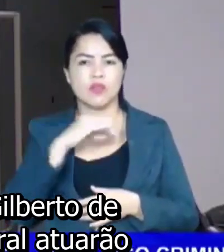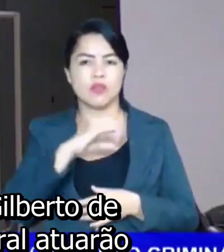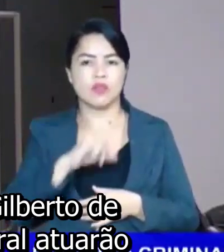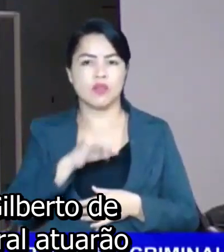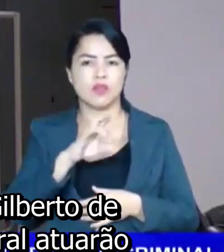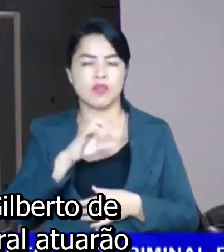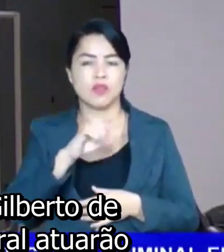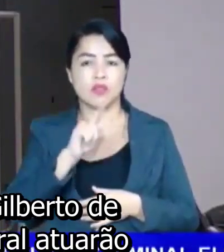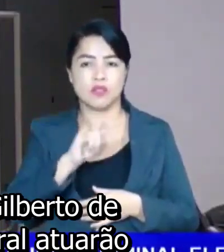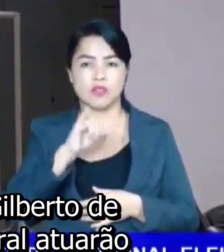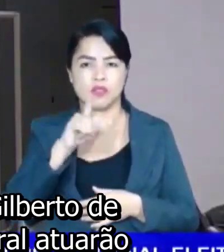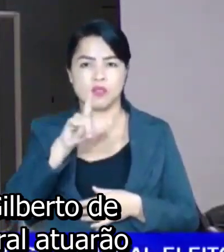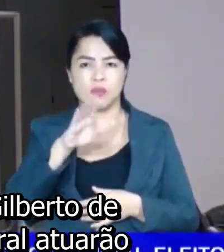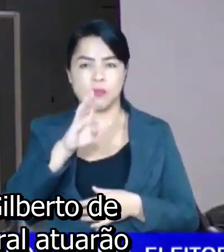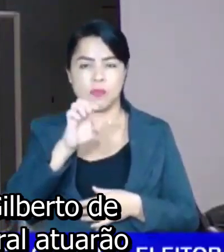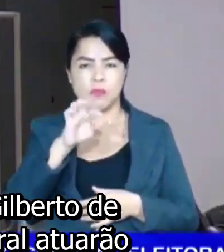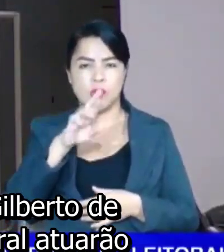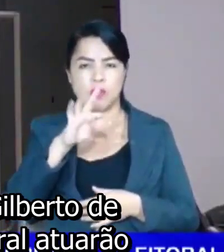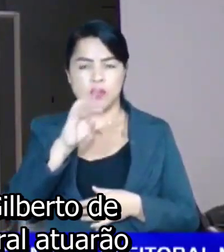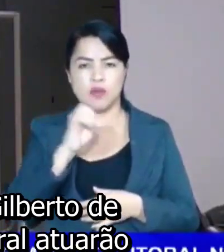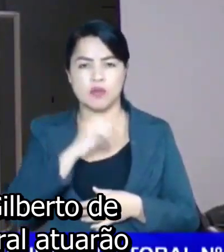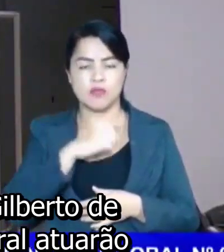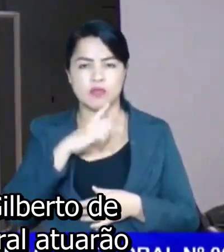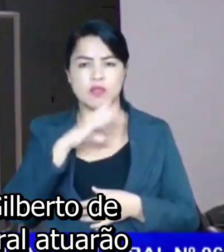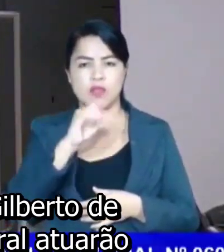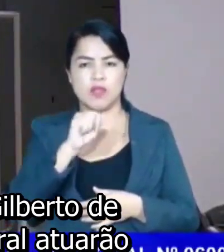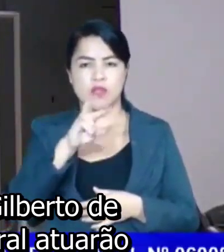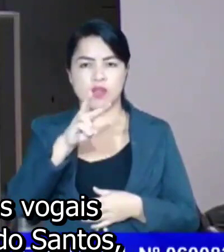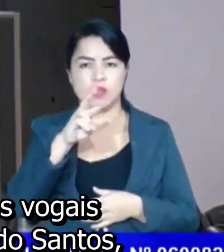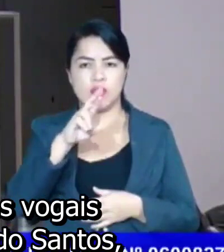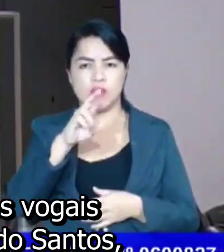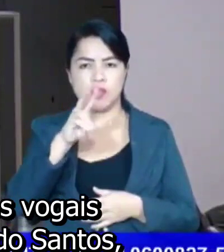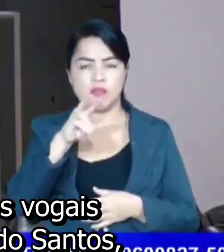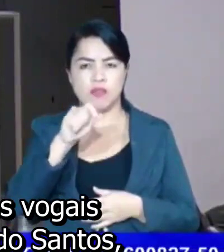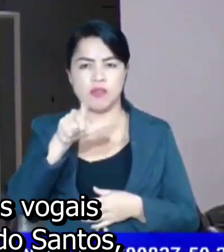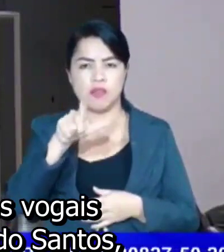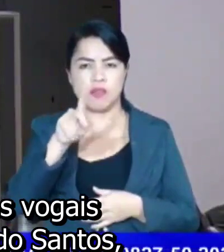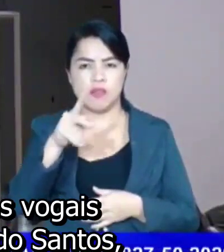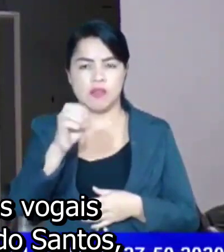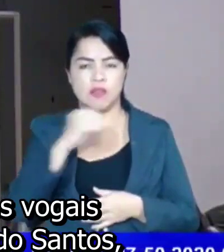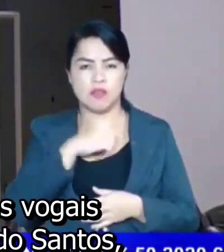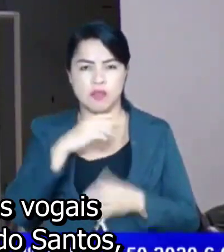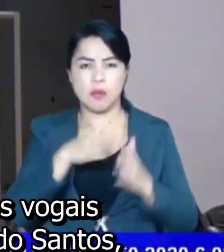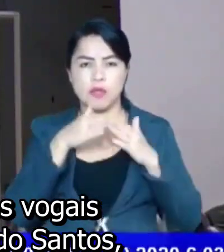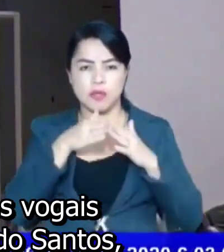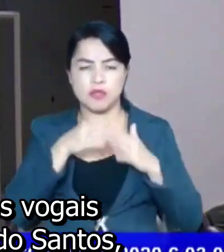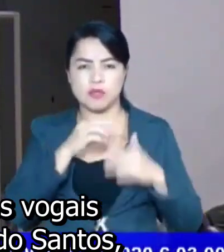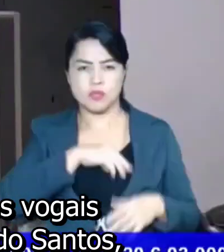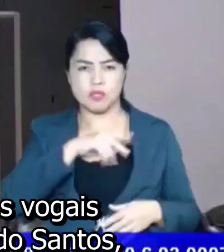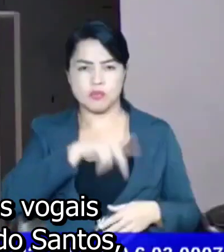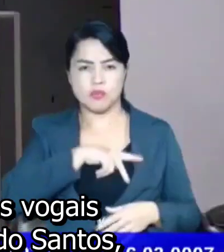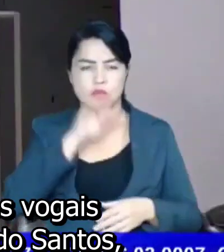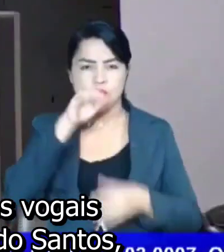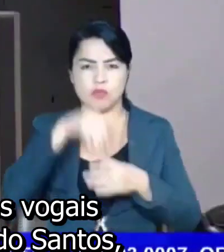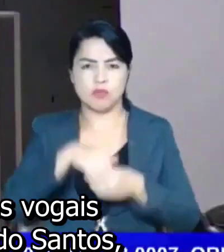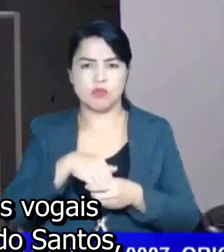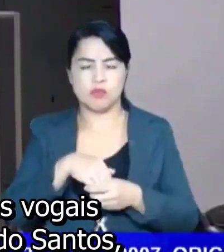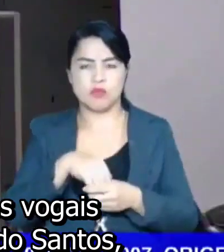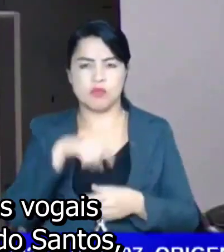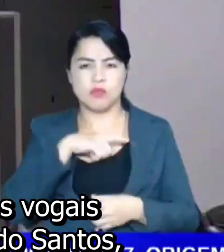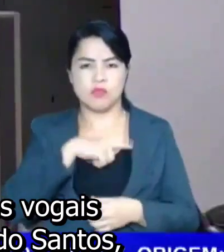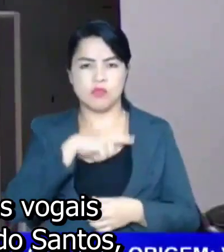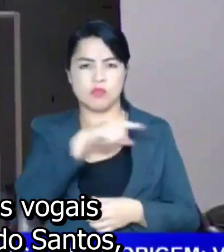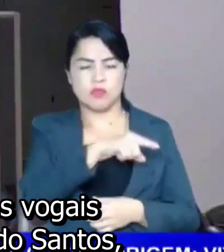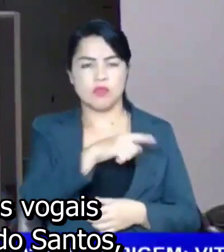Gilberto de Carvalho Júnior e recorrido o Ministério Público Eleitoral. Atuarão nesse julgamento, além do relator Carmo Antônio,